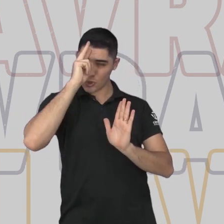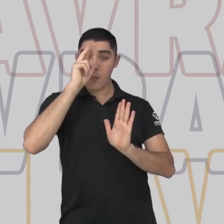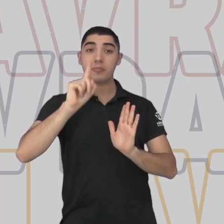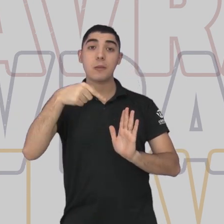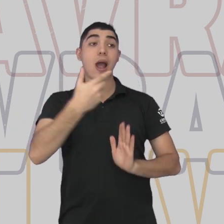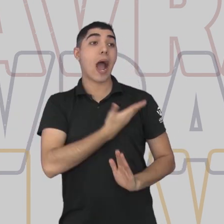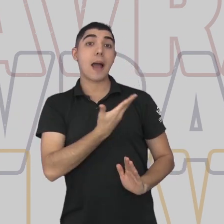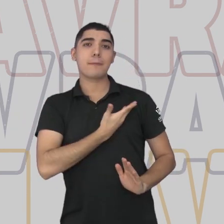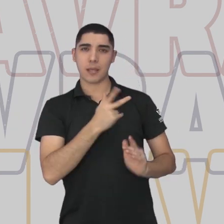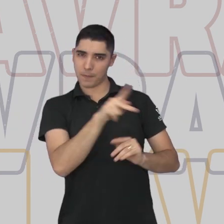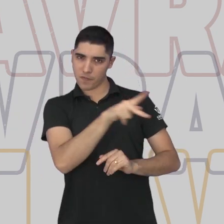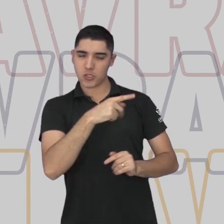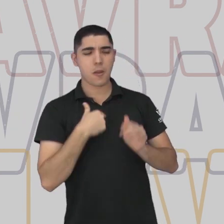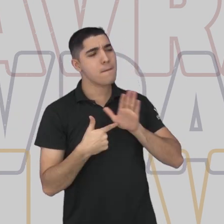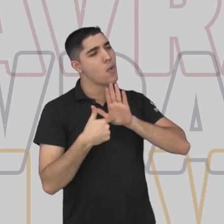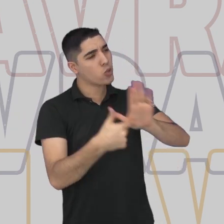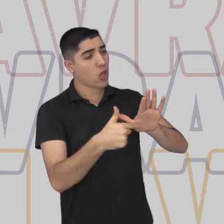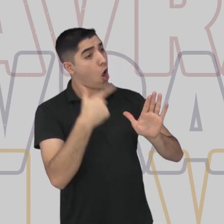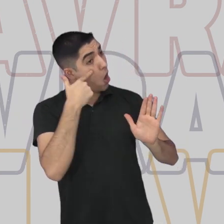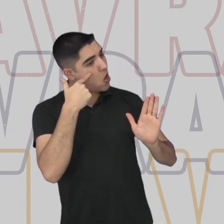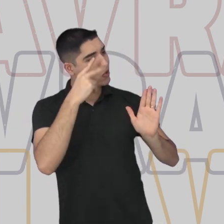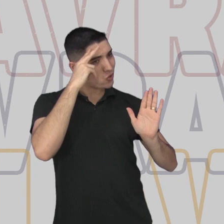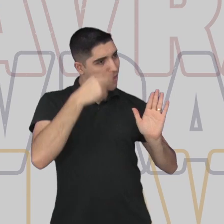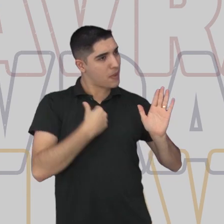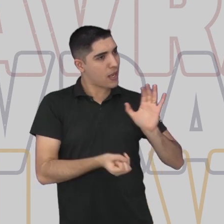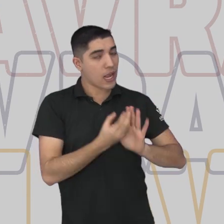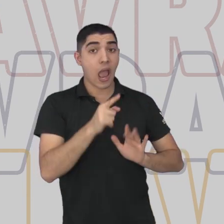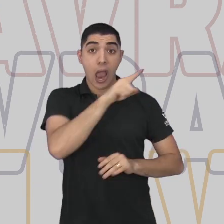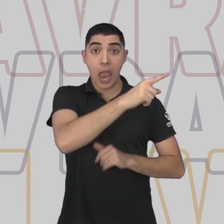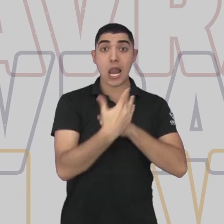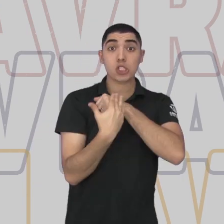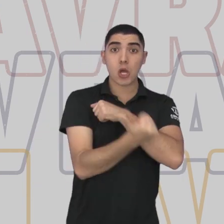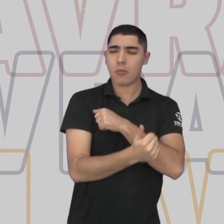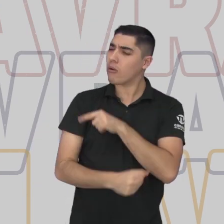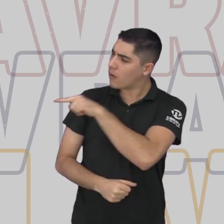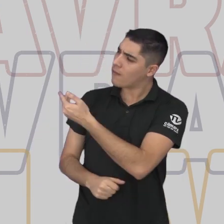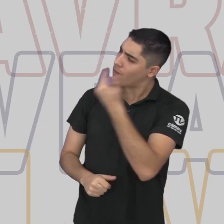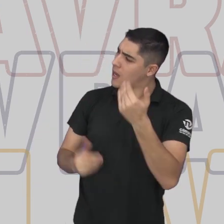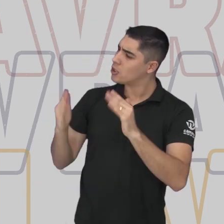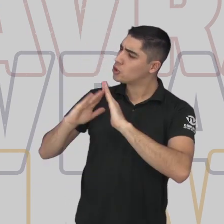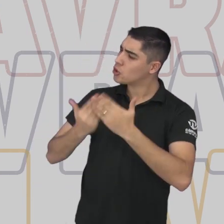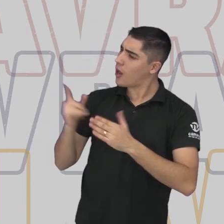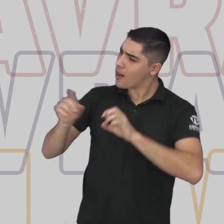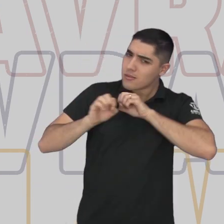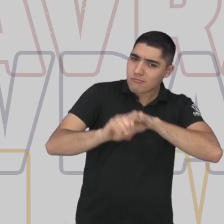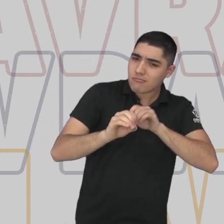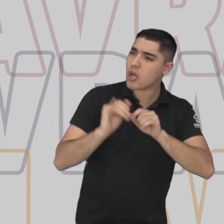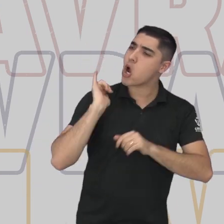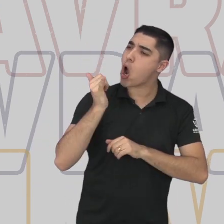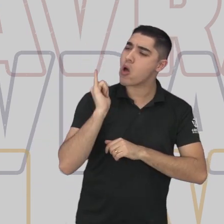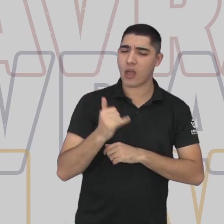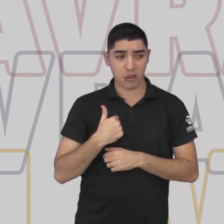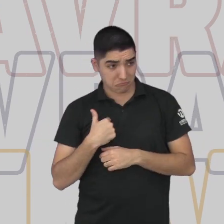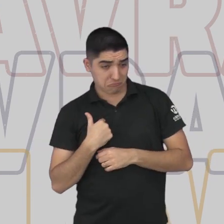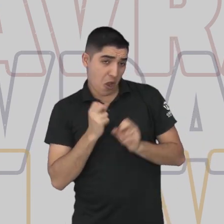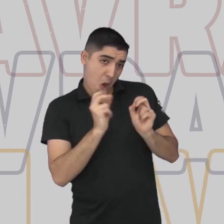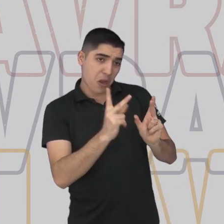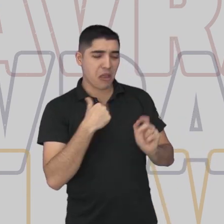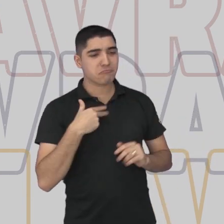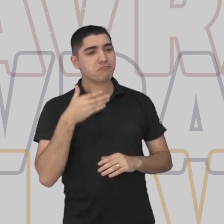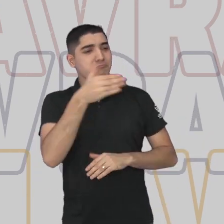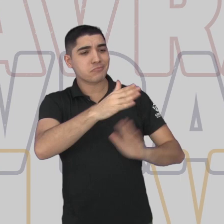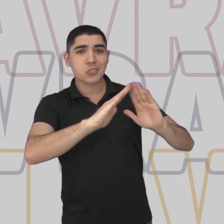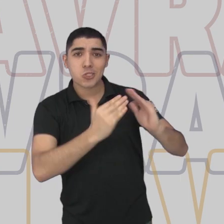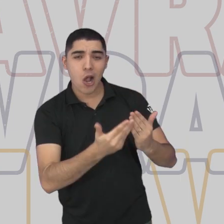professoras, amigas, né? E aí elas falaram, não, por que você não vem contar essa história aqui? E aí foi seguindo, né? E aí fui